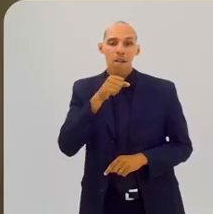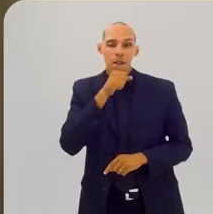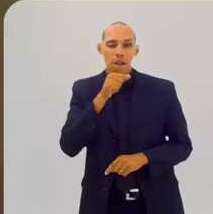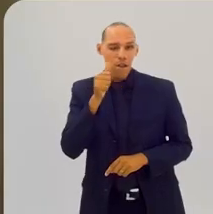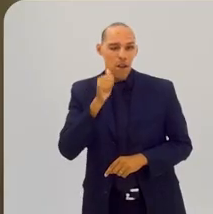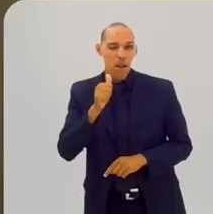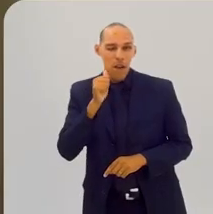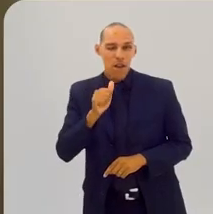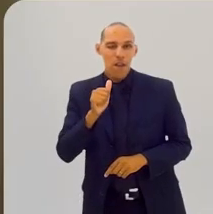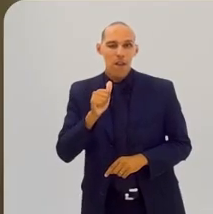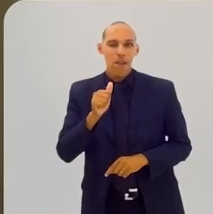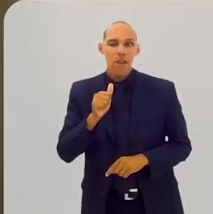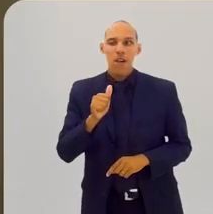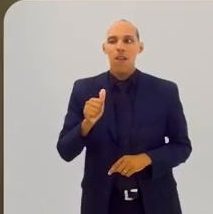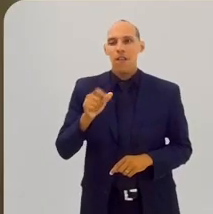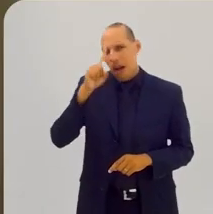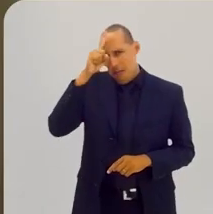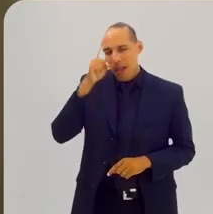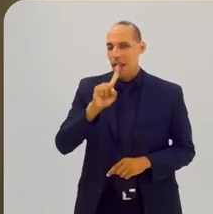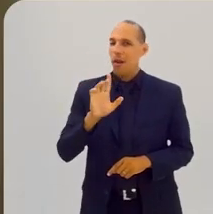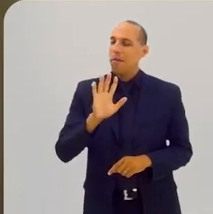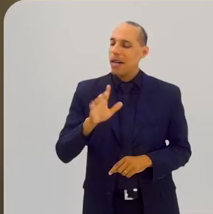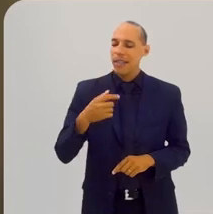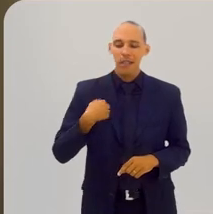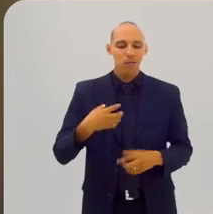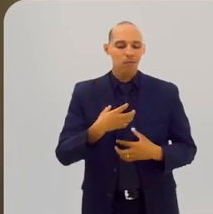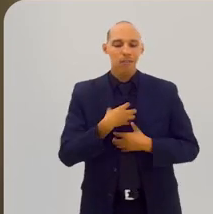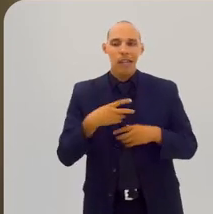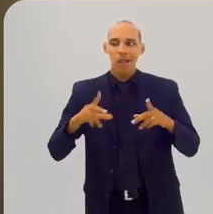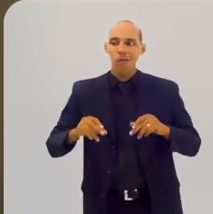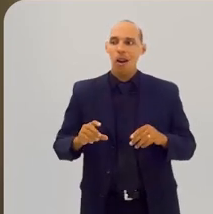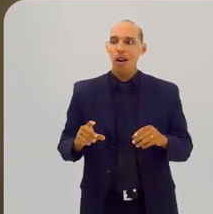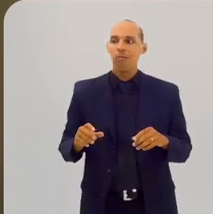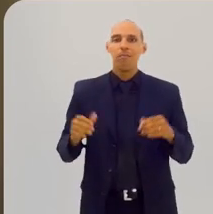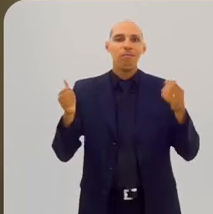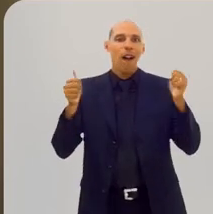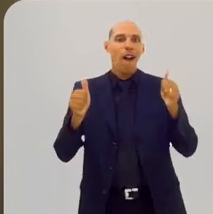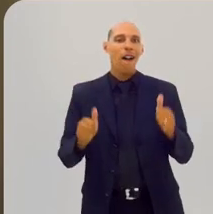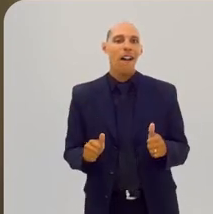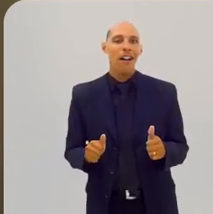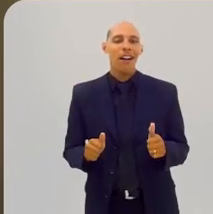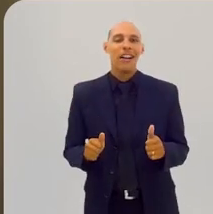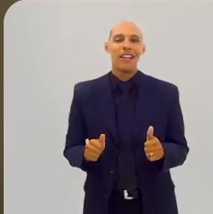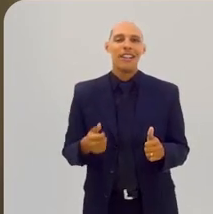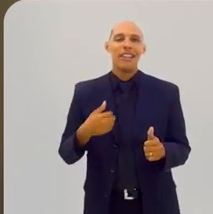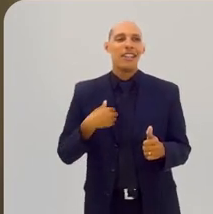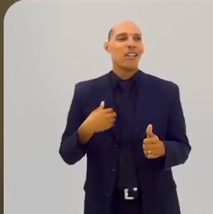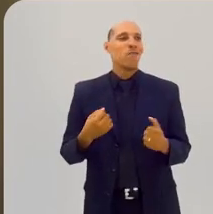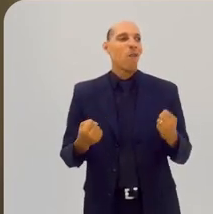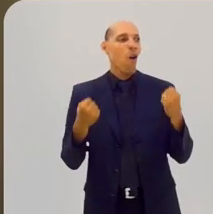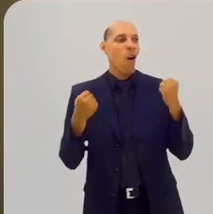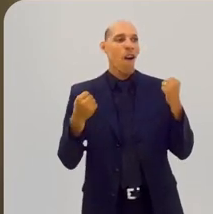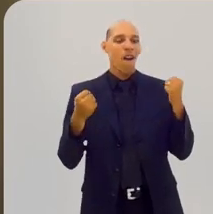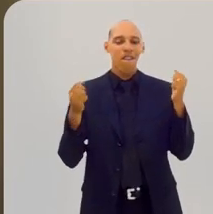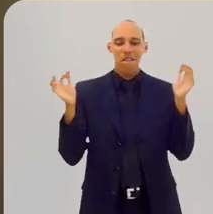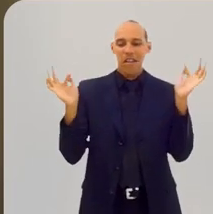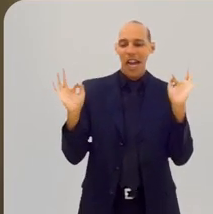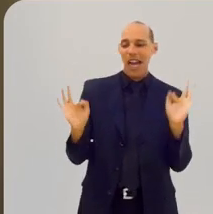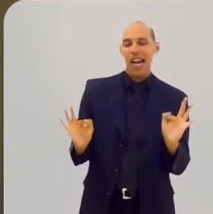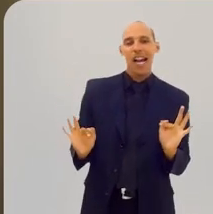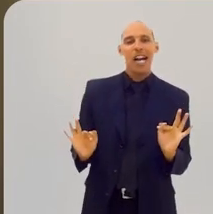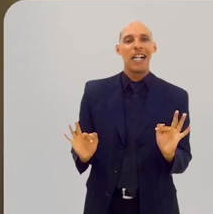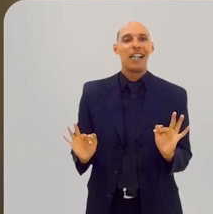forte eu me sentia inteiro sabe Daniela me sentia ali potente feliz